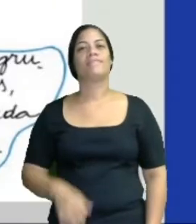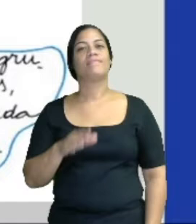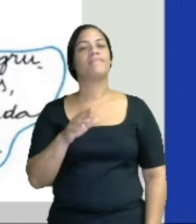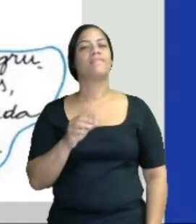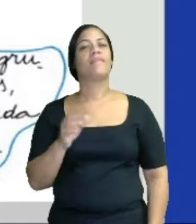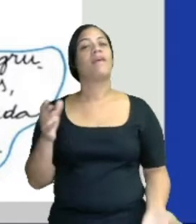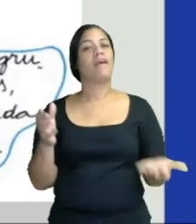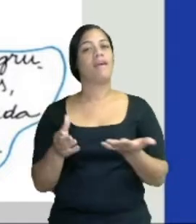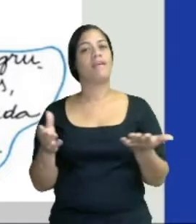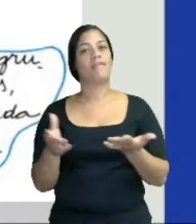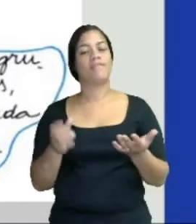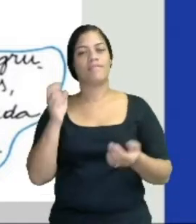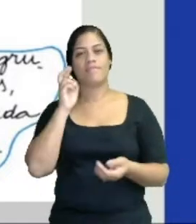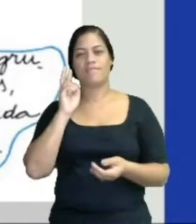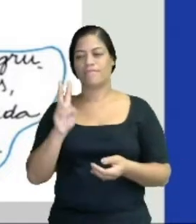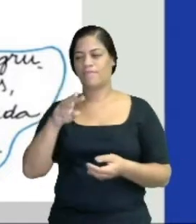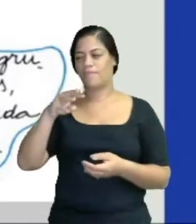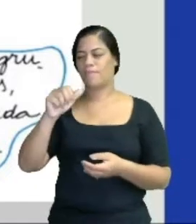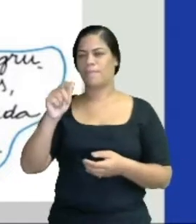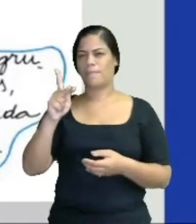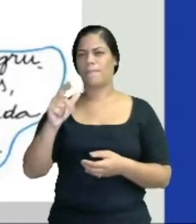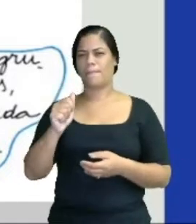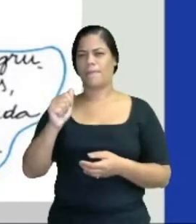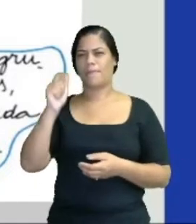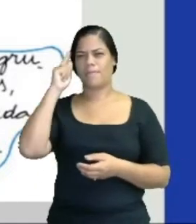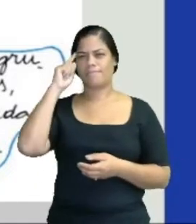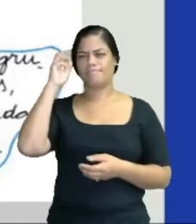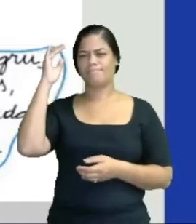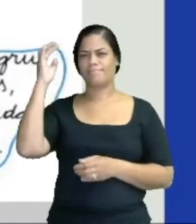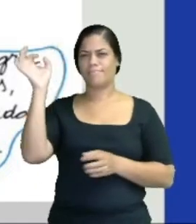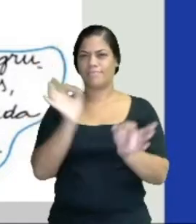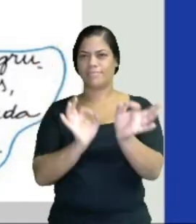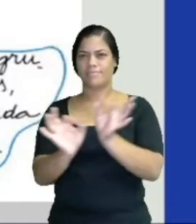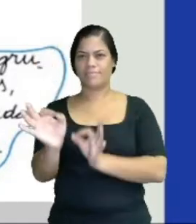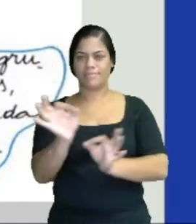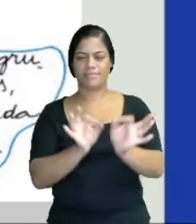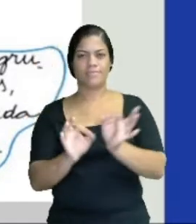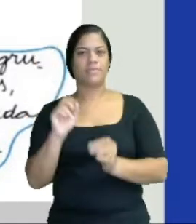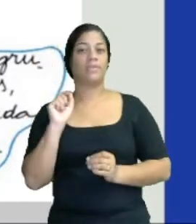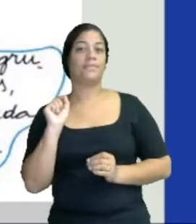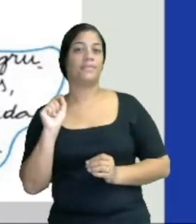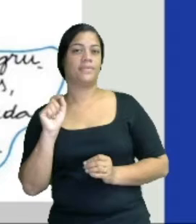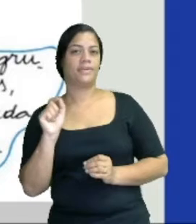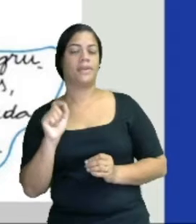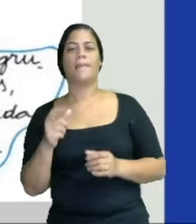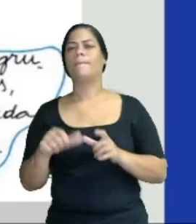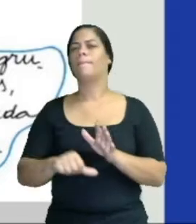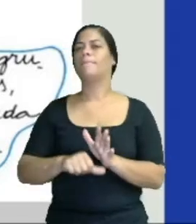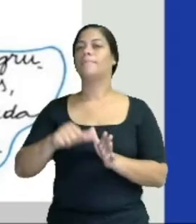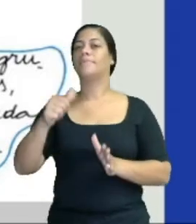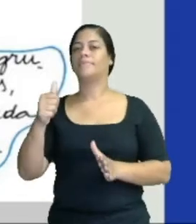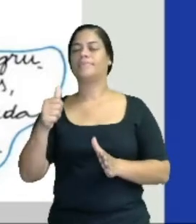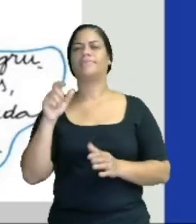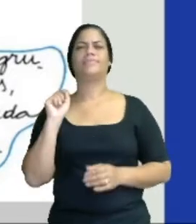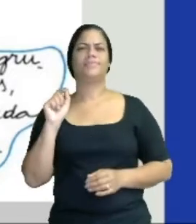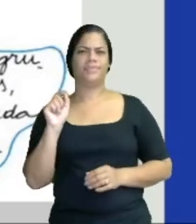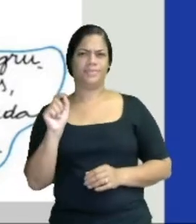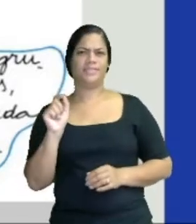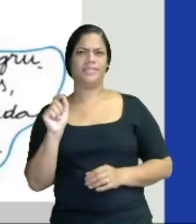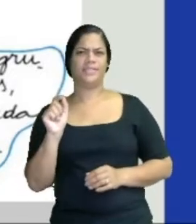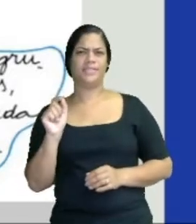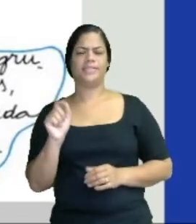Agora a gente vai ver um mapa mental para a gente explicar bem direitinho o que é essa bacia hidrográfica. Primeiro, o que é, né, a